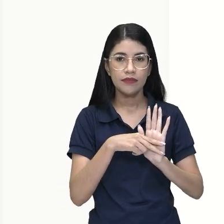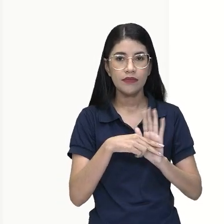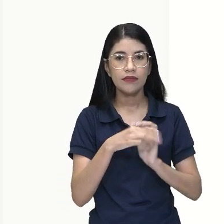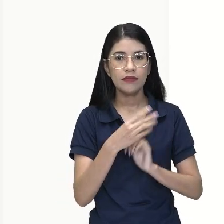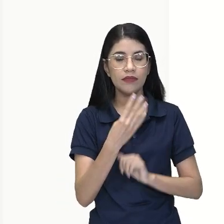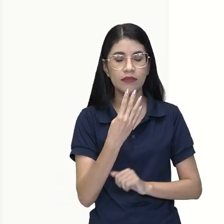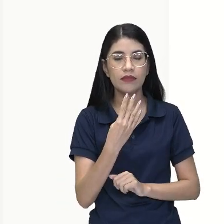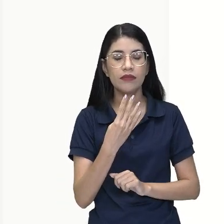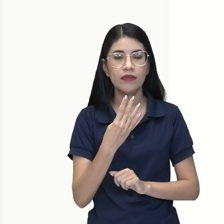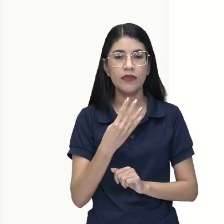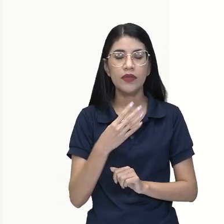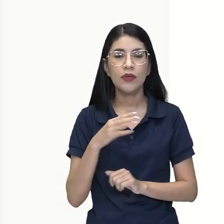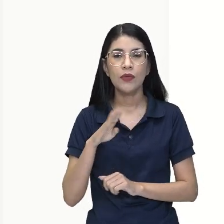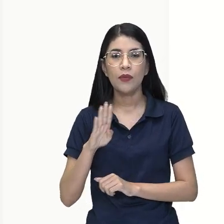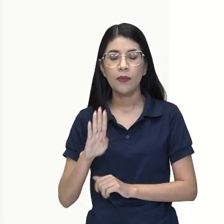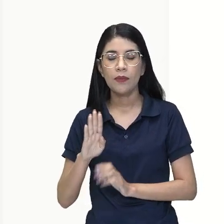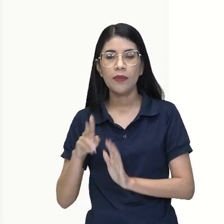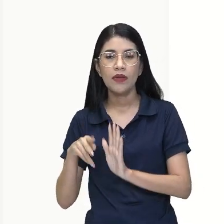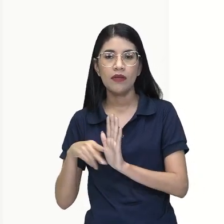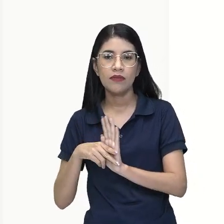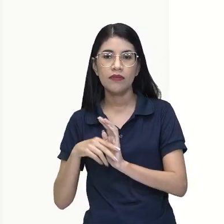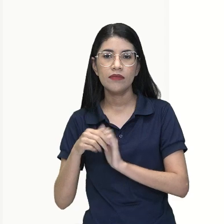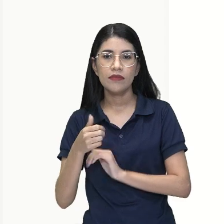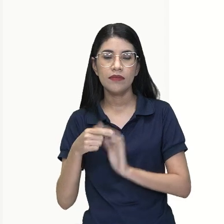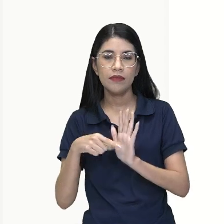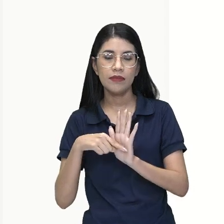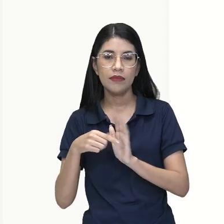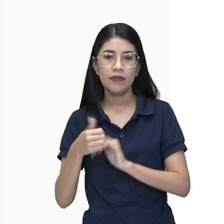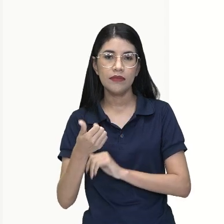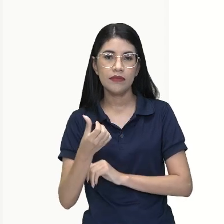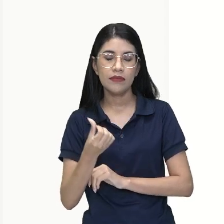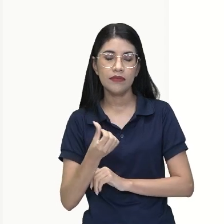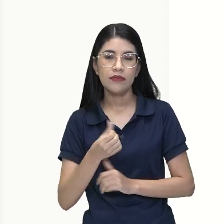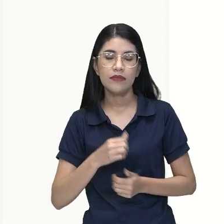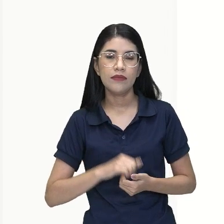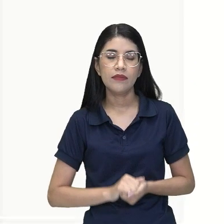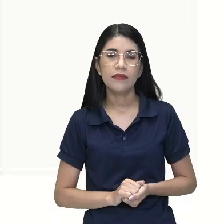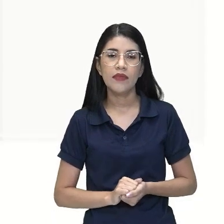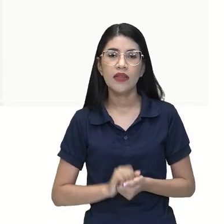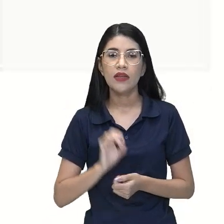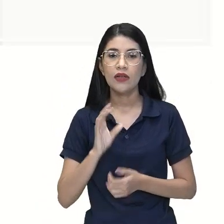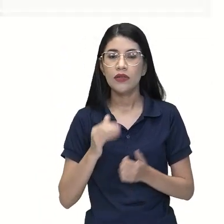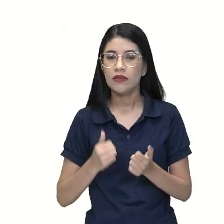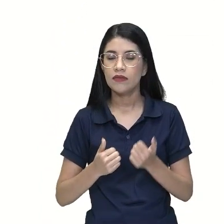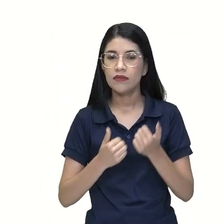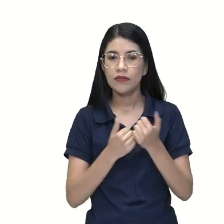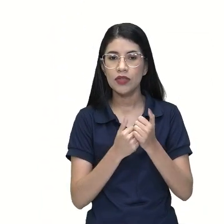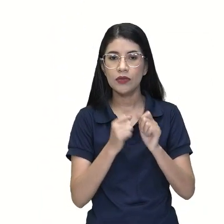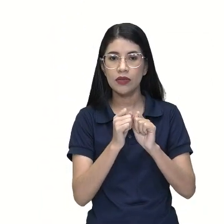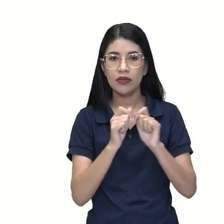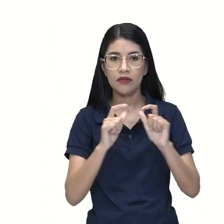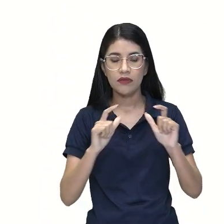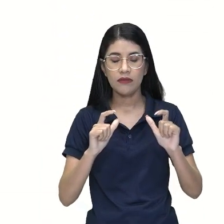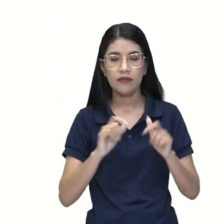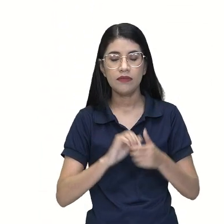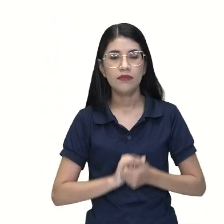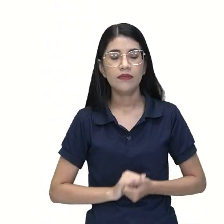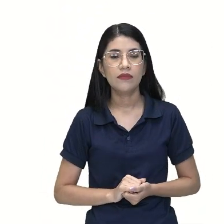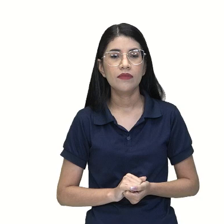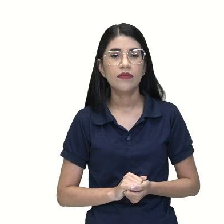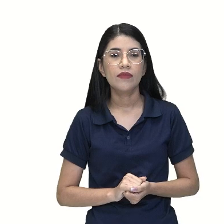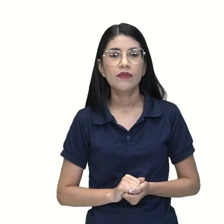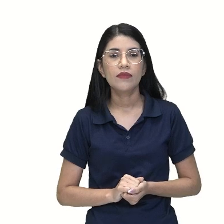A e o valor de B, ok? Basta substituir nessas duas